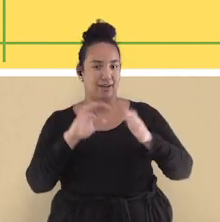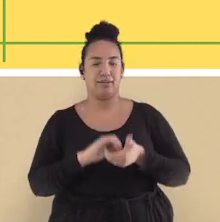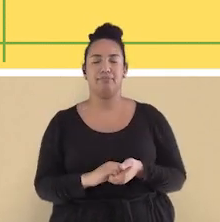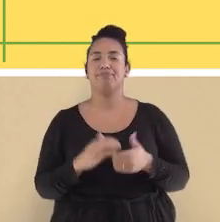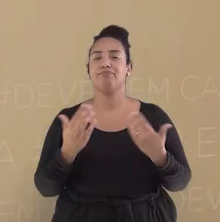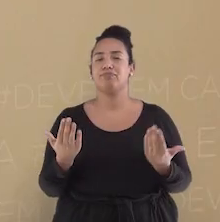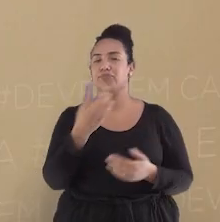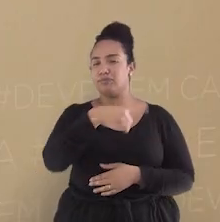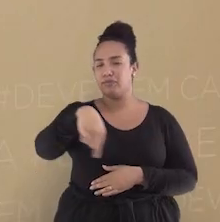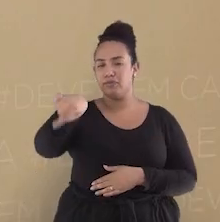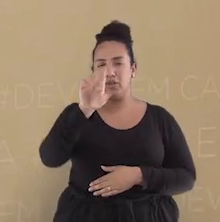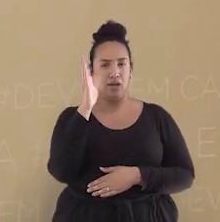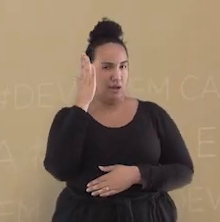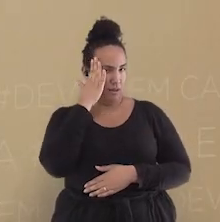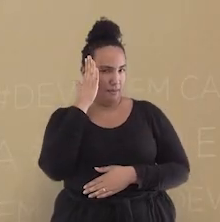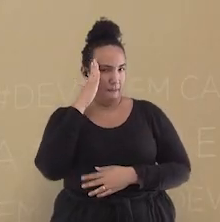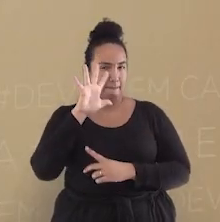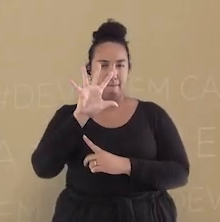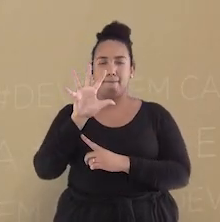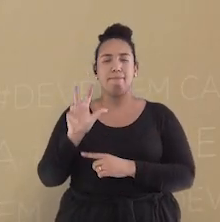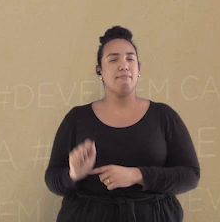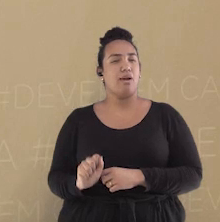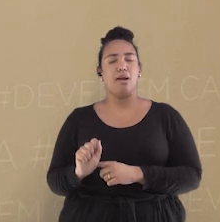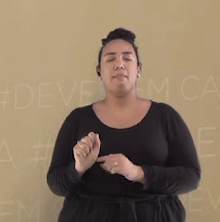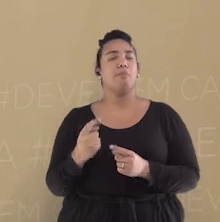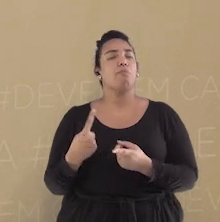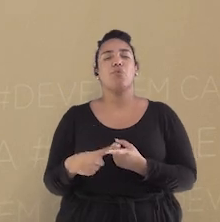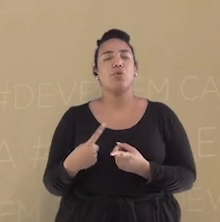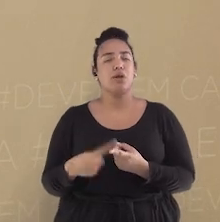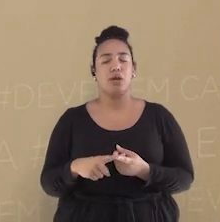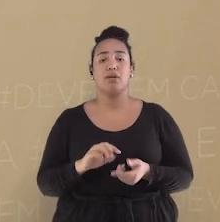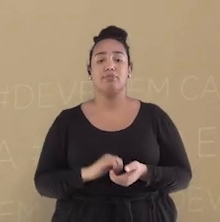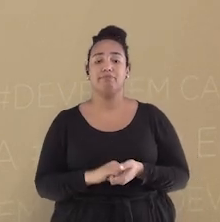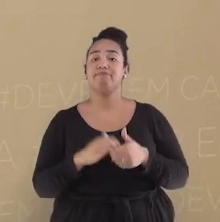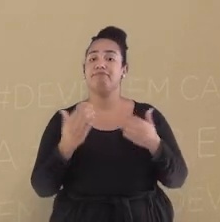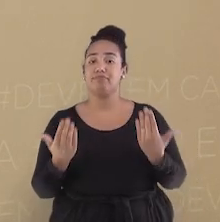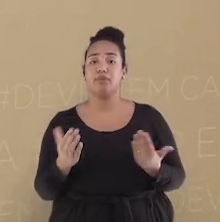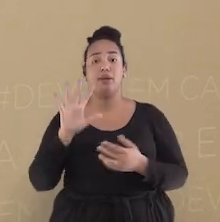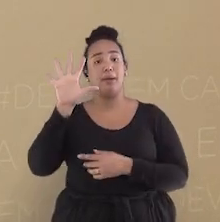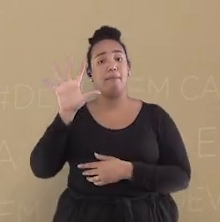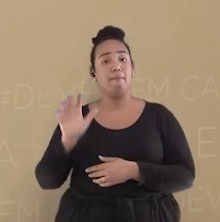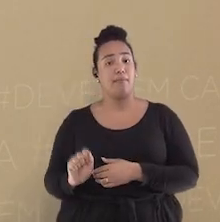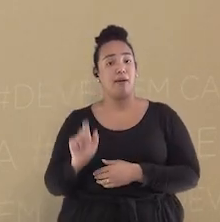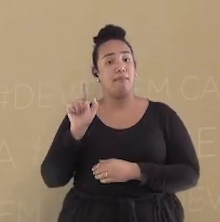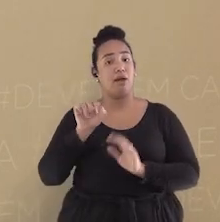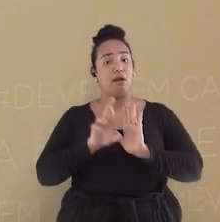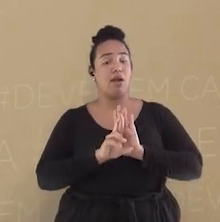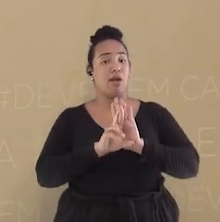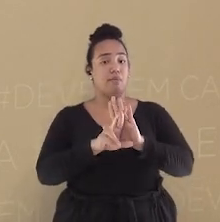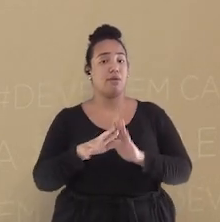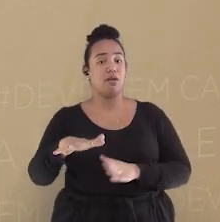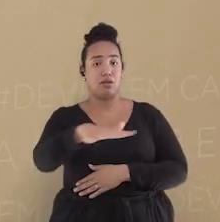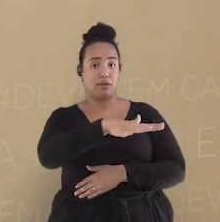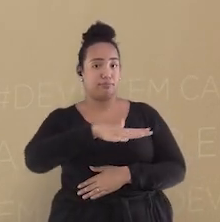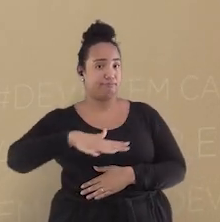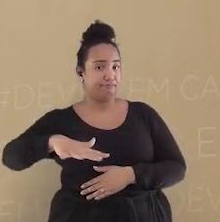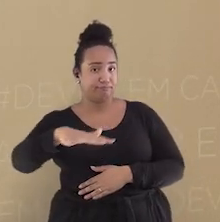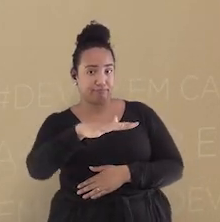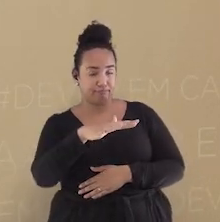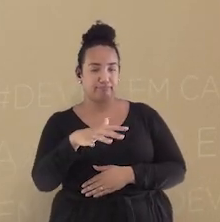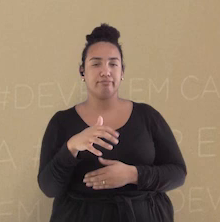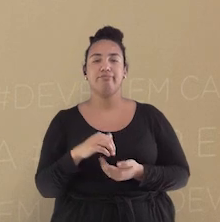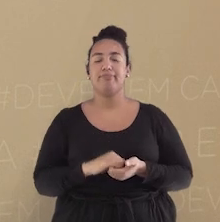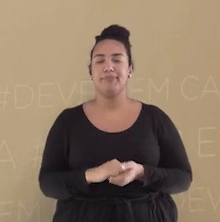juntos esse assunto. Você sabe o que é um mapa e para o que ele serve? Mapas são representações do